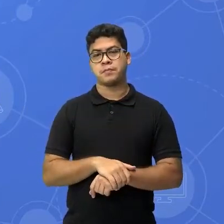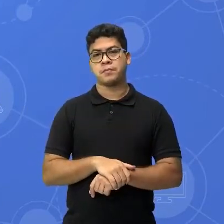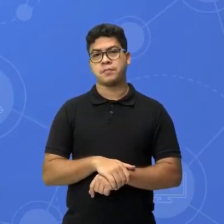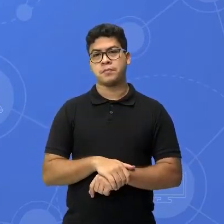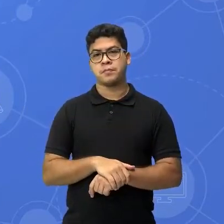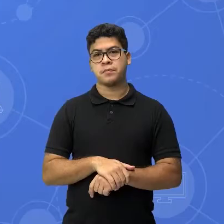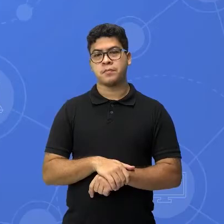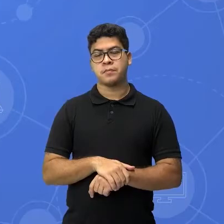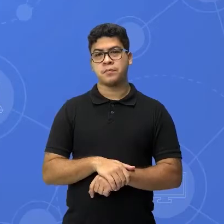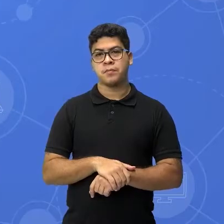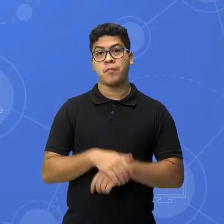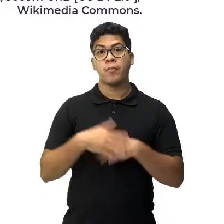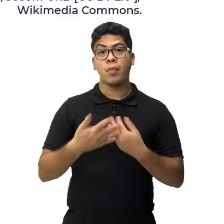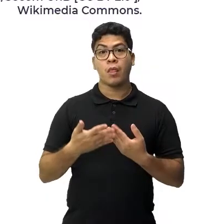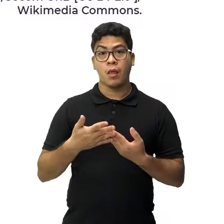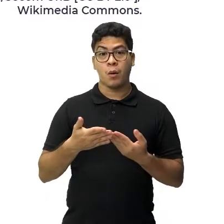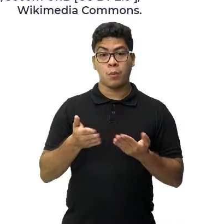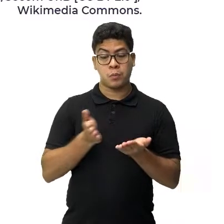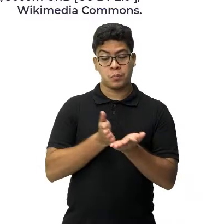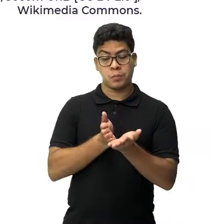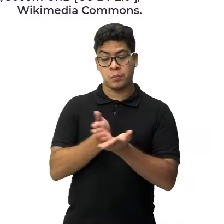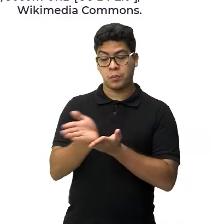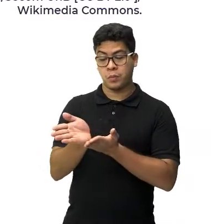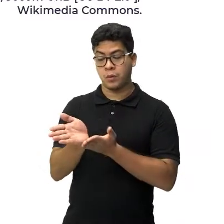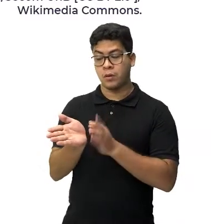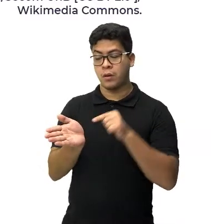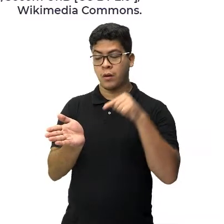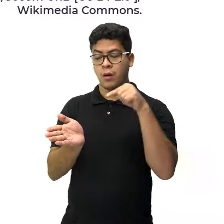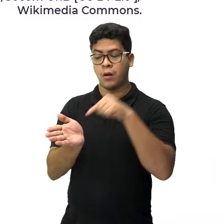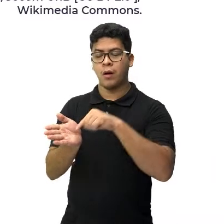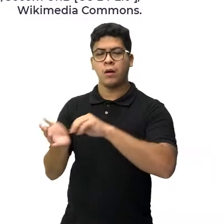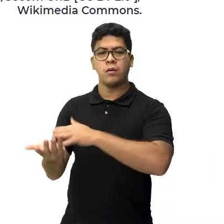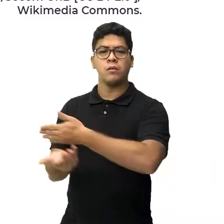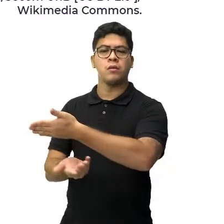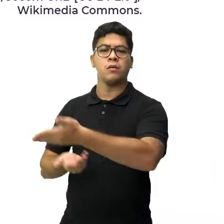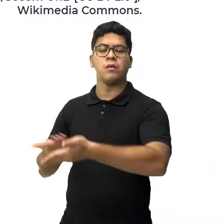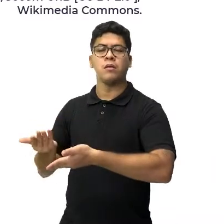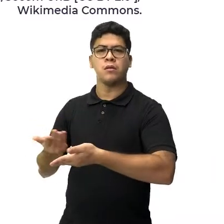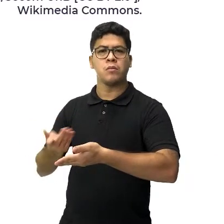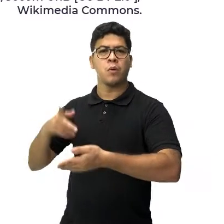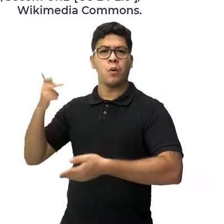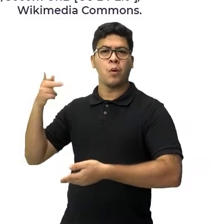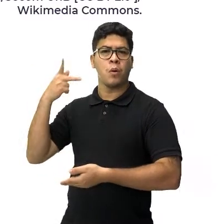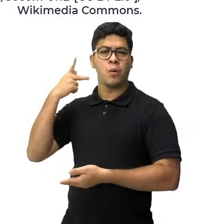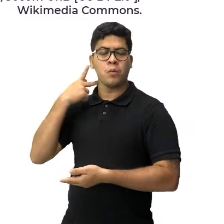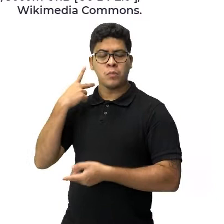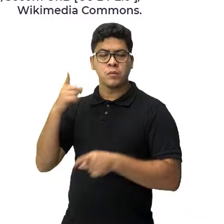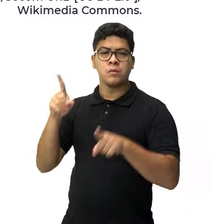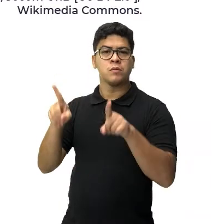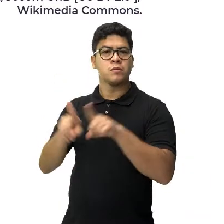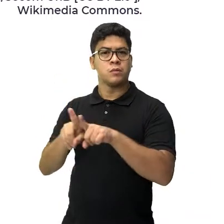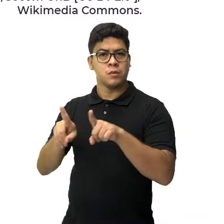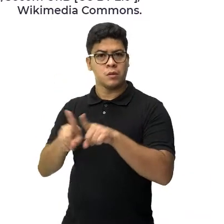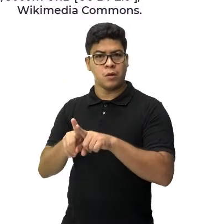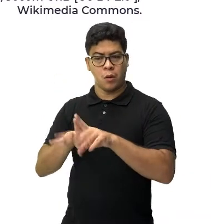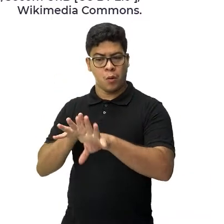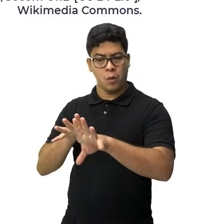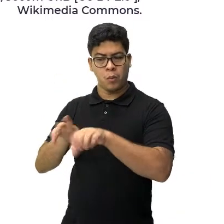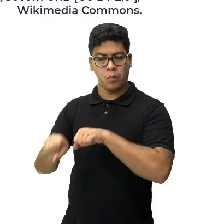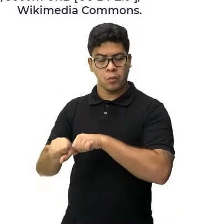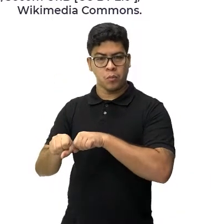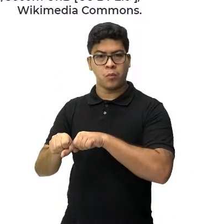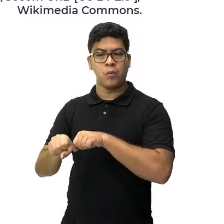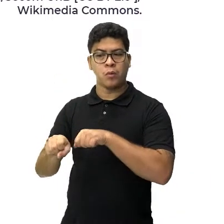Então, paralelamente a esse processo de articulação política, né, no âmbito da